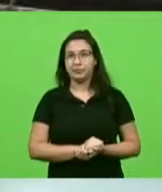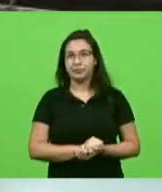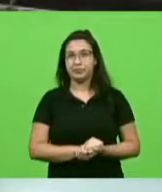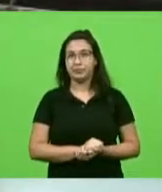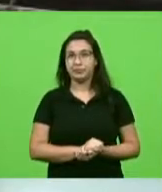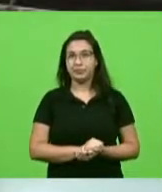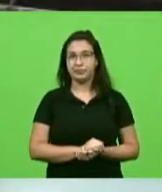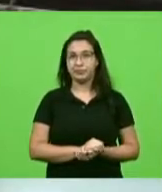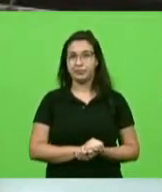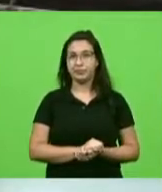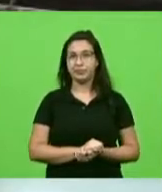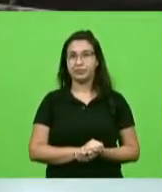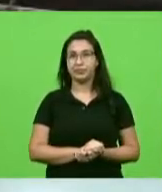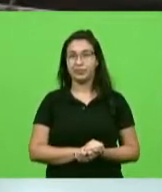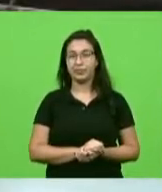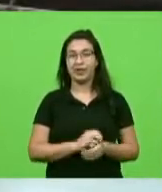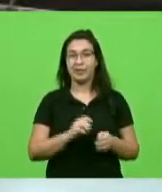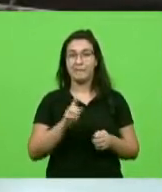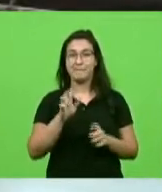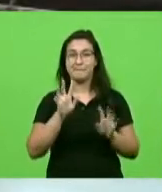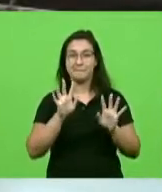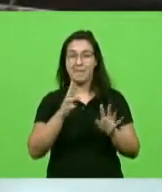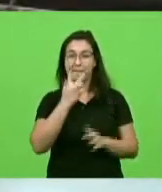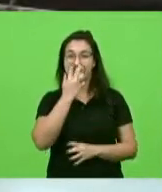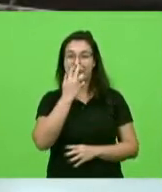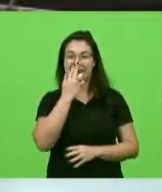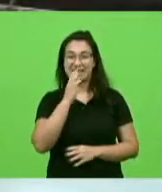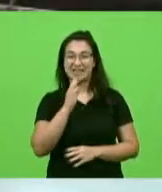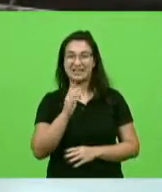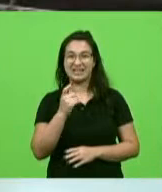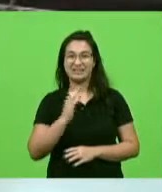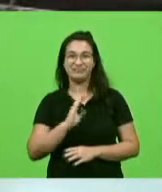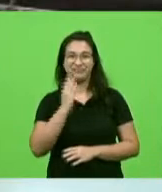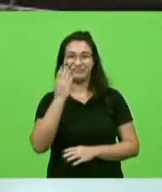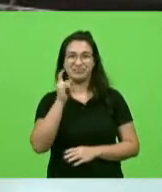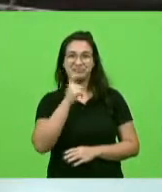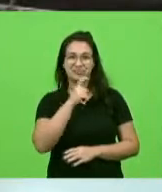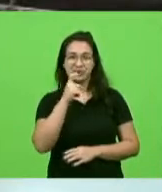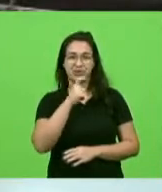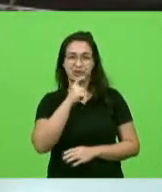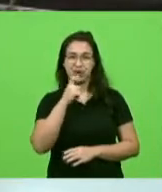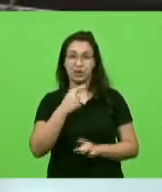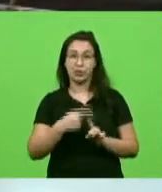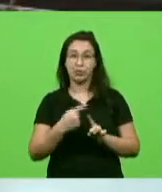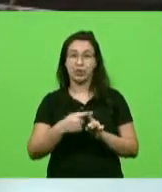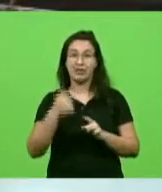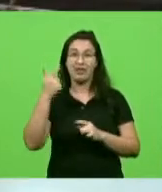ser uma espécie de blefe diante da pressão de outros envolvidos